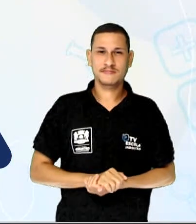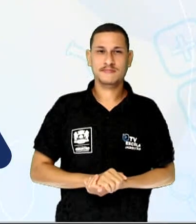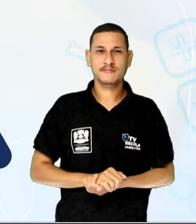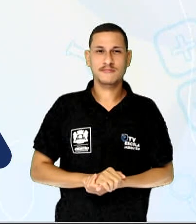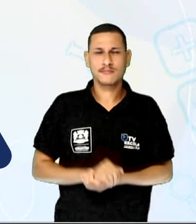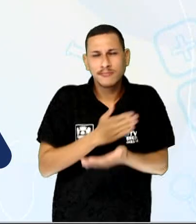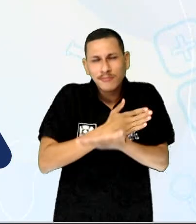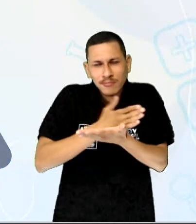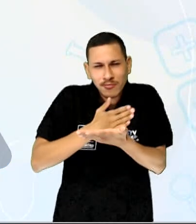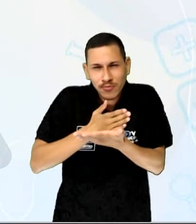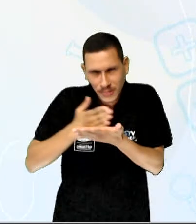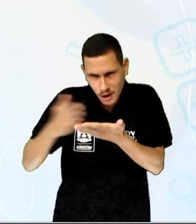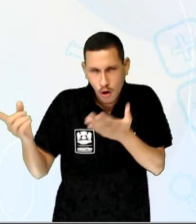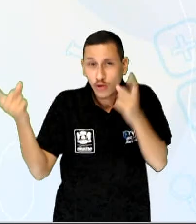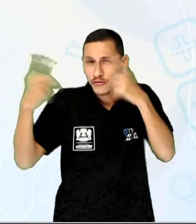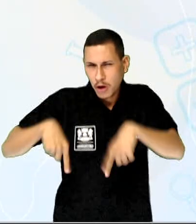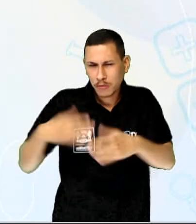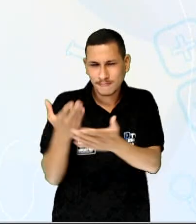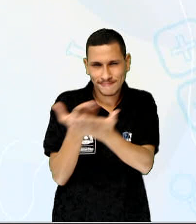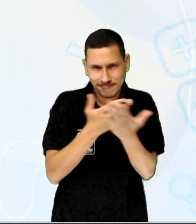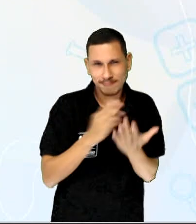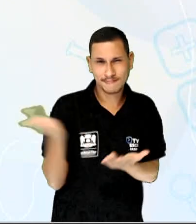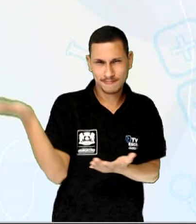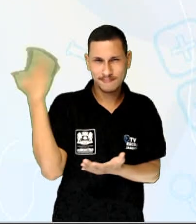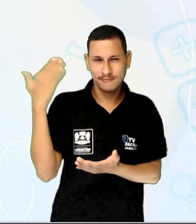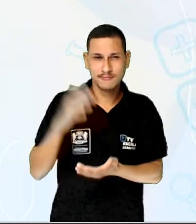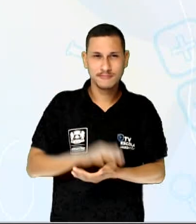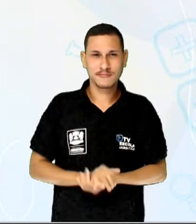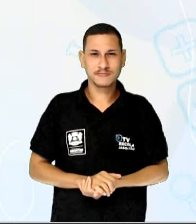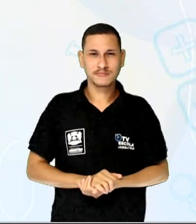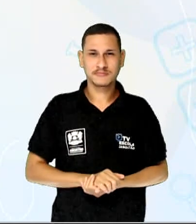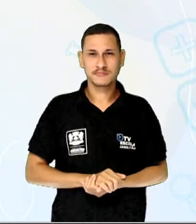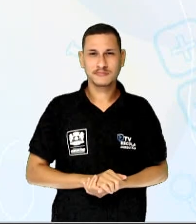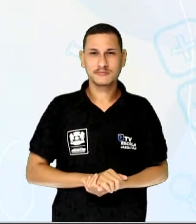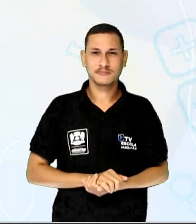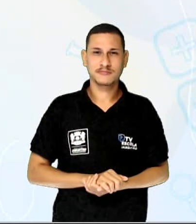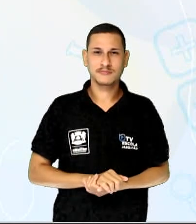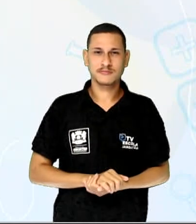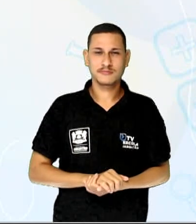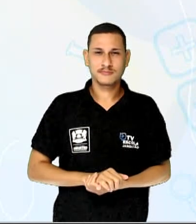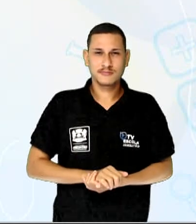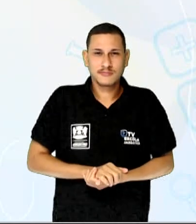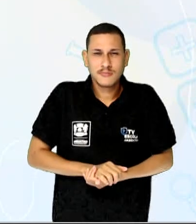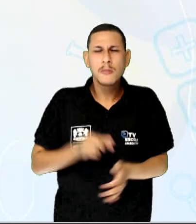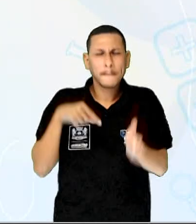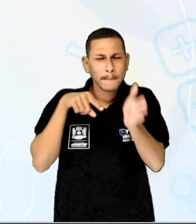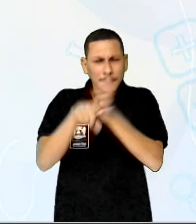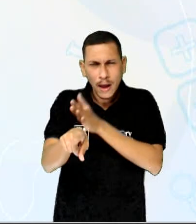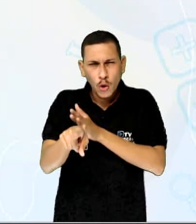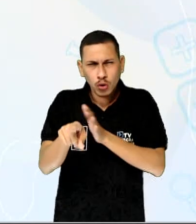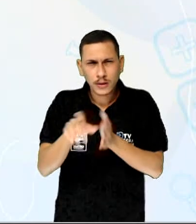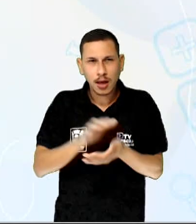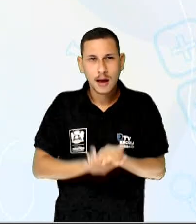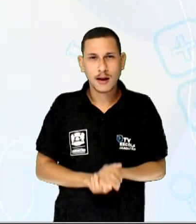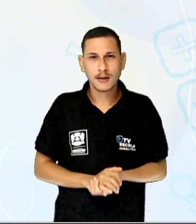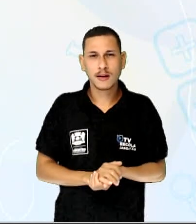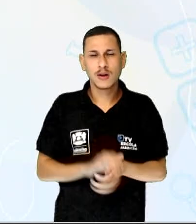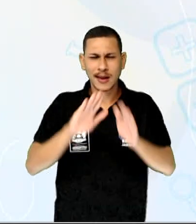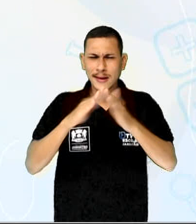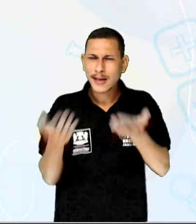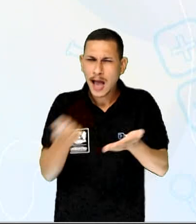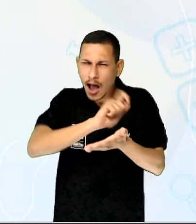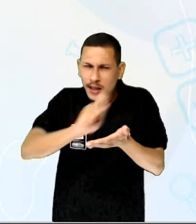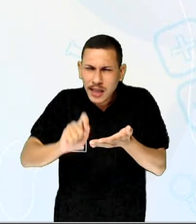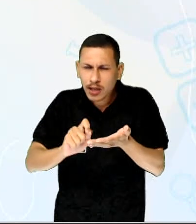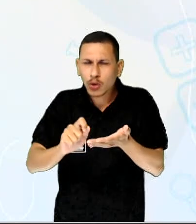Vamos iniciar retomando o nosso desafio, que foi deixado na última aula. A pergunta era: registre em seu caderno